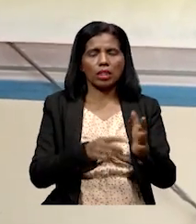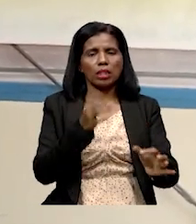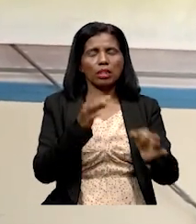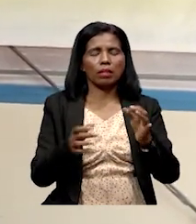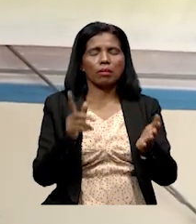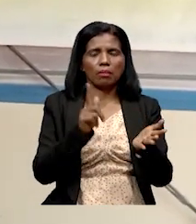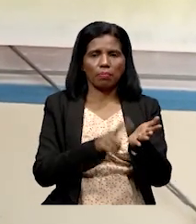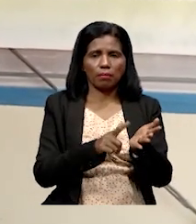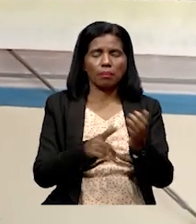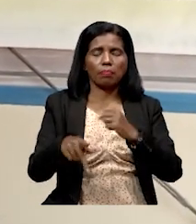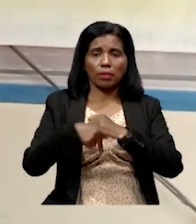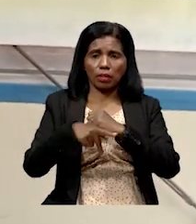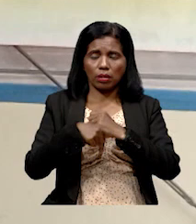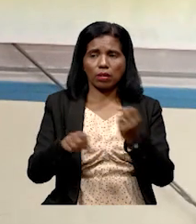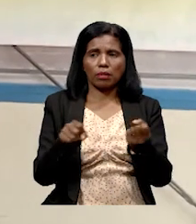apoyo,